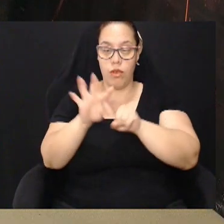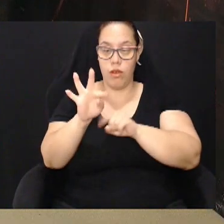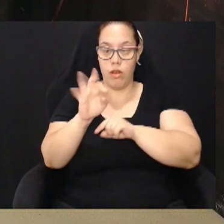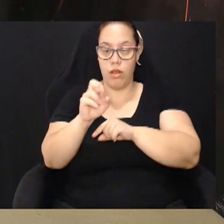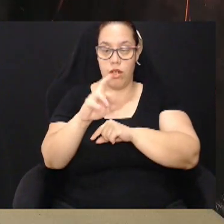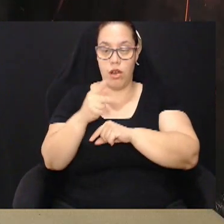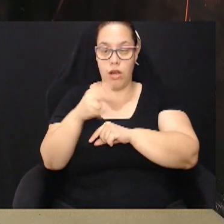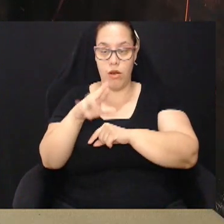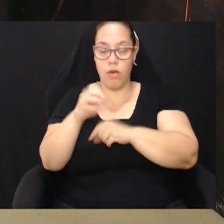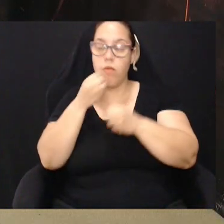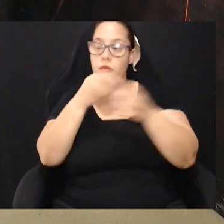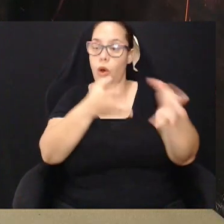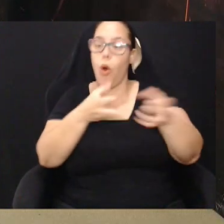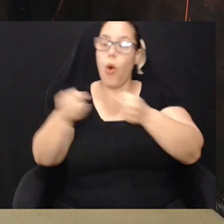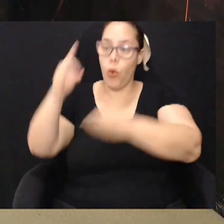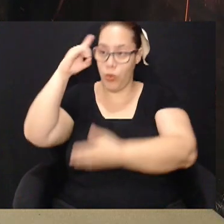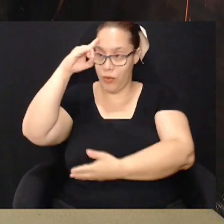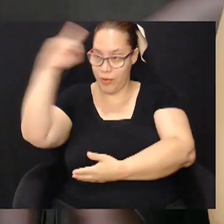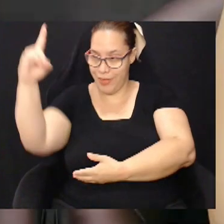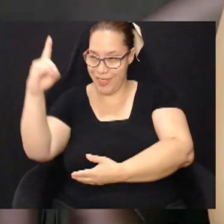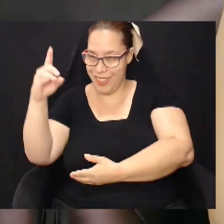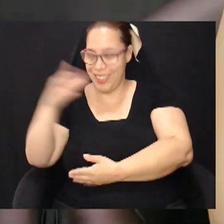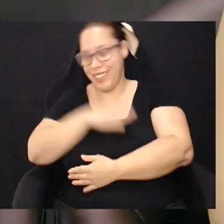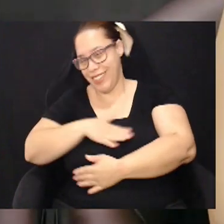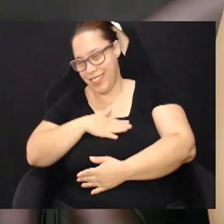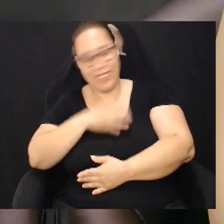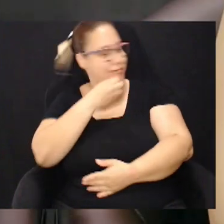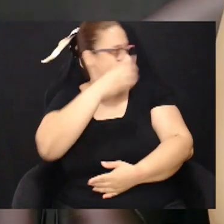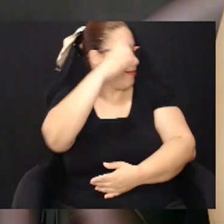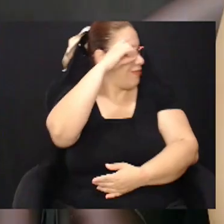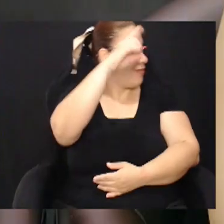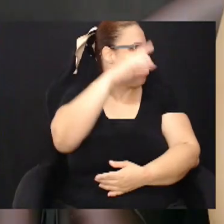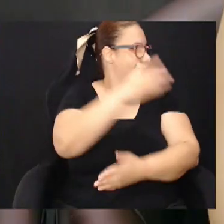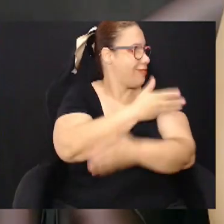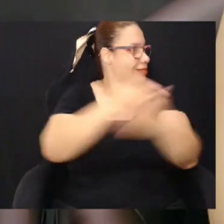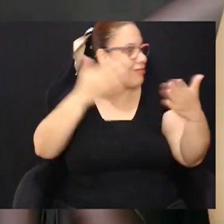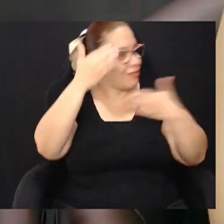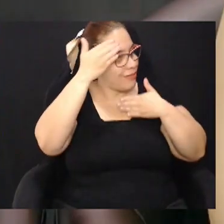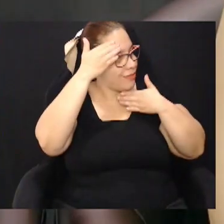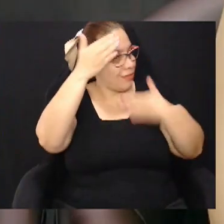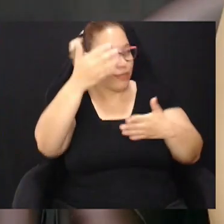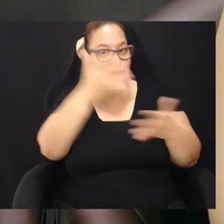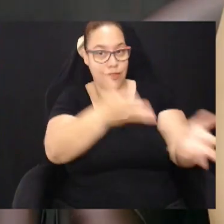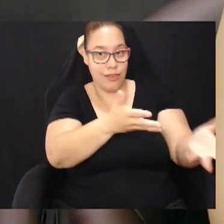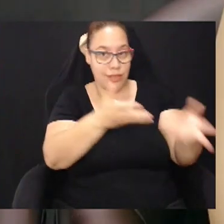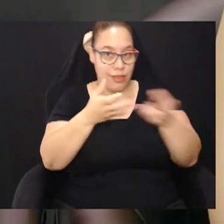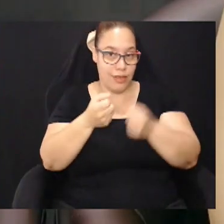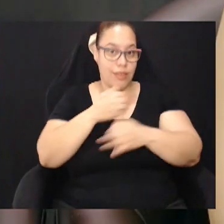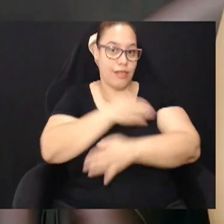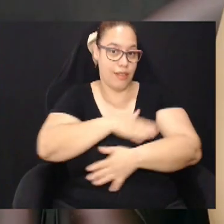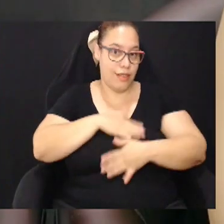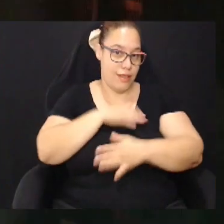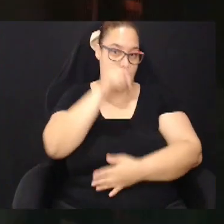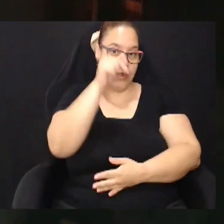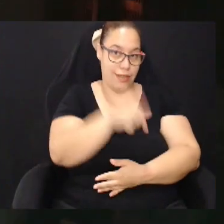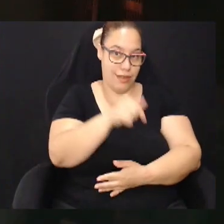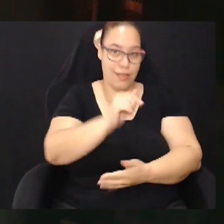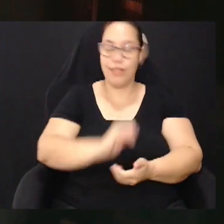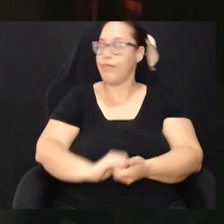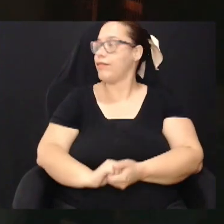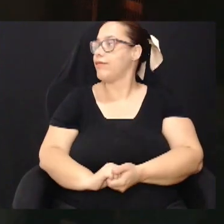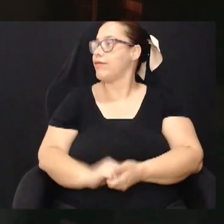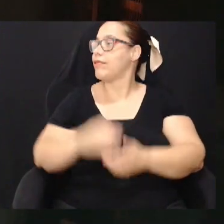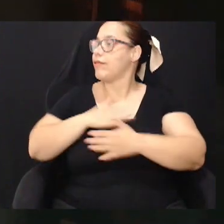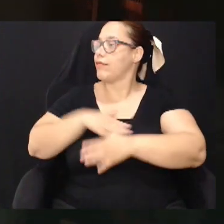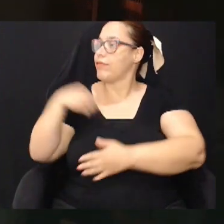bom dia. Prazer te receber, Juliana. Bom dia, gente. Muito obrigada pelo convite. É um grande prazer estar aqui. Prazer é